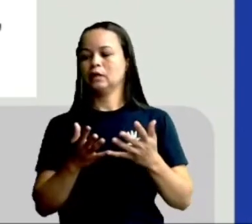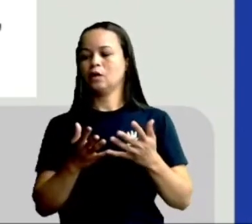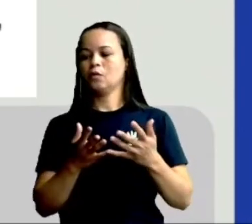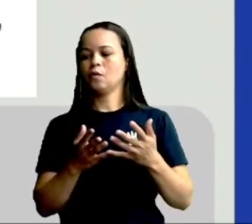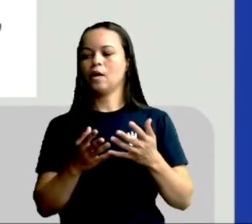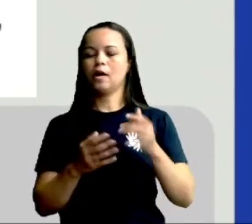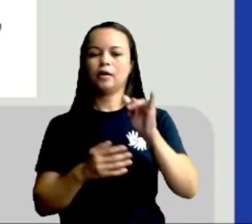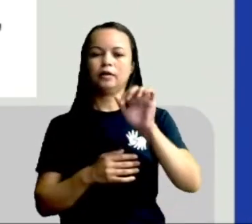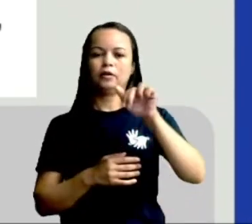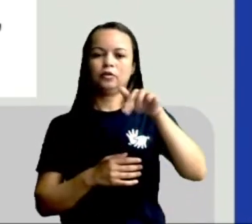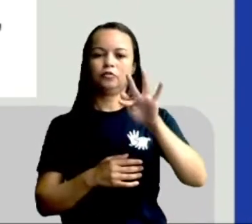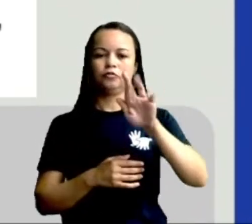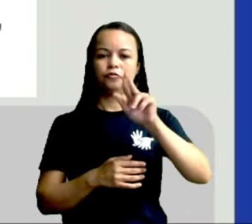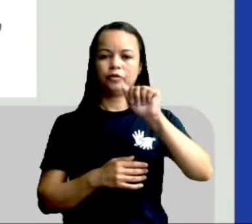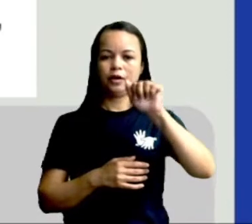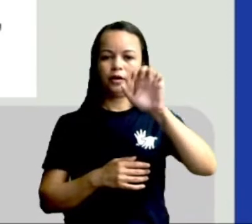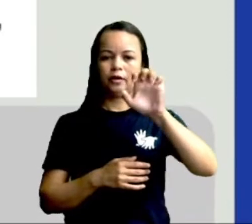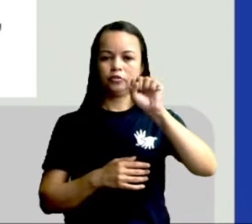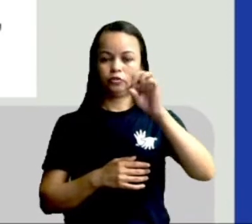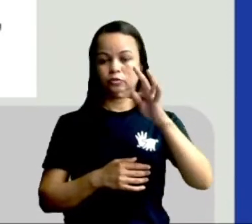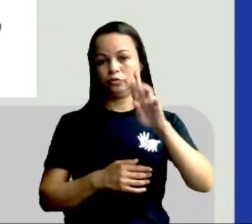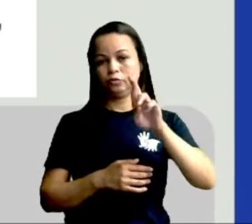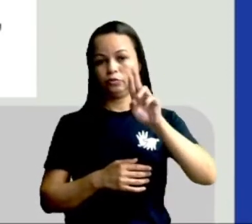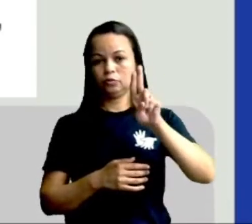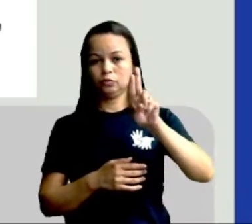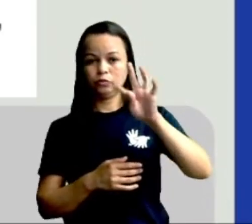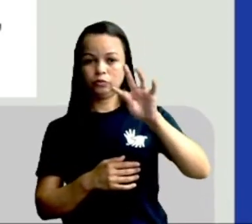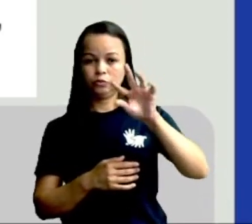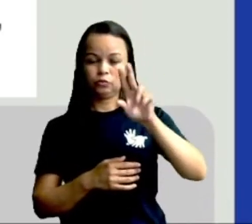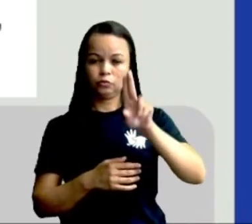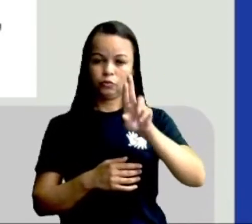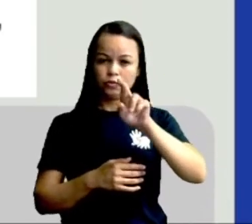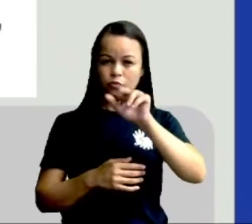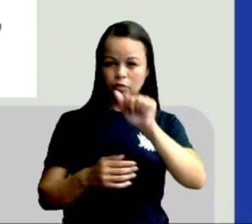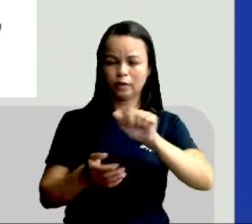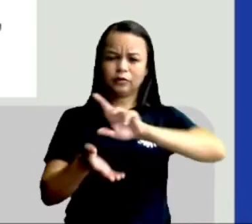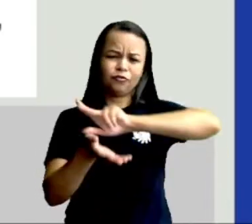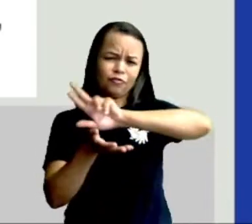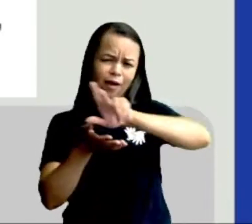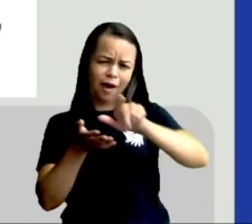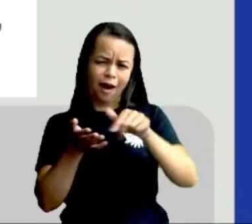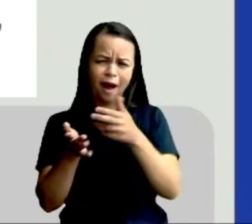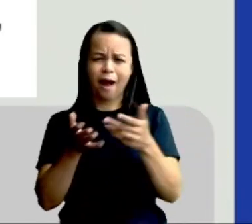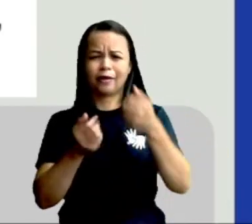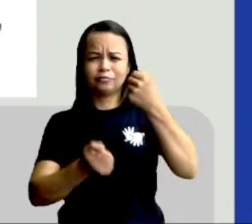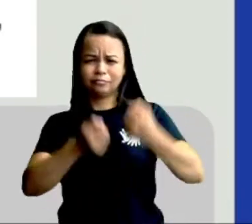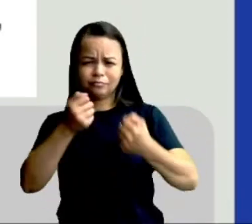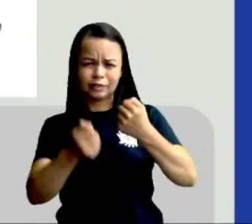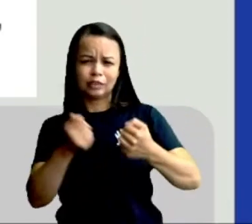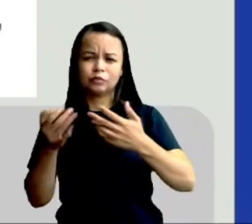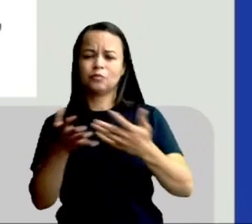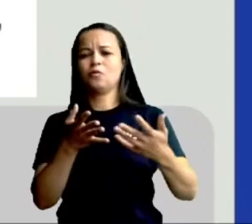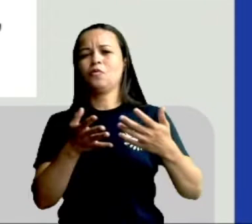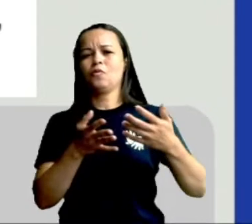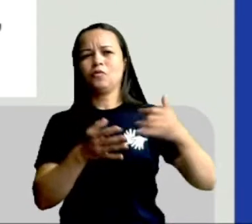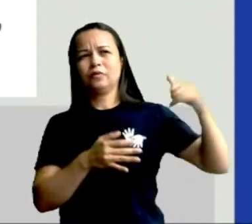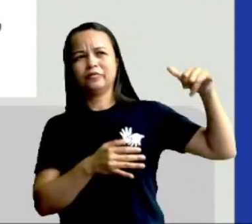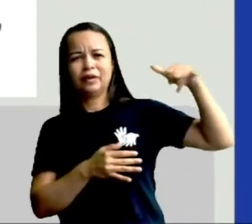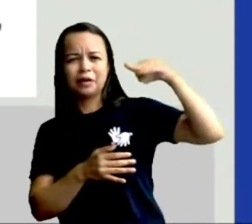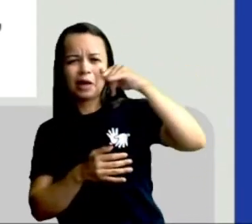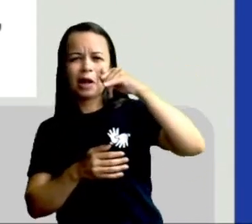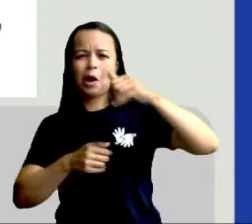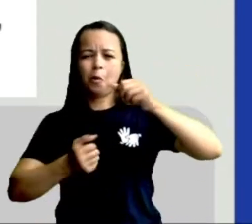de transporte, ou seja, a rodoviária, a férrea, a aérea, a fluvial, a tubular, ou seja, é